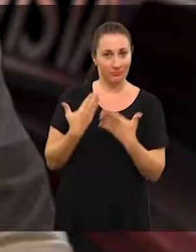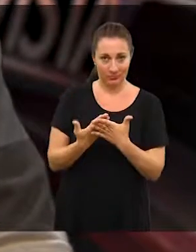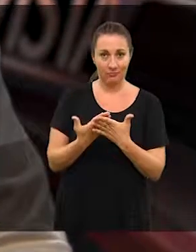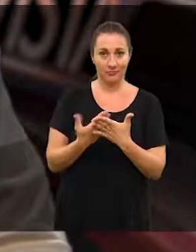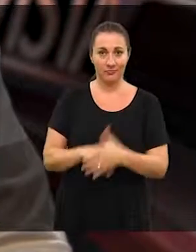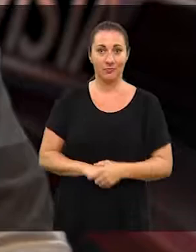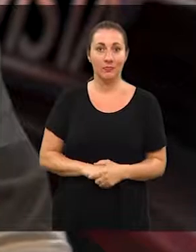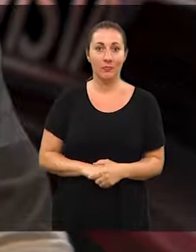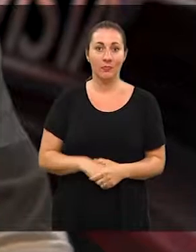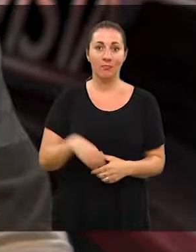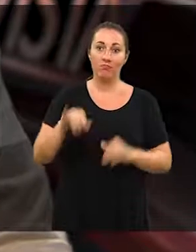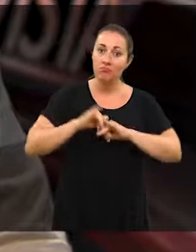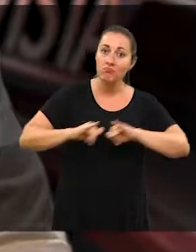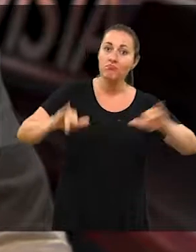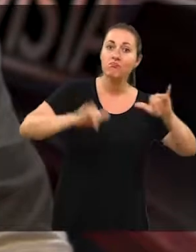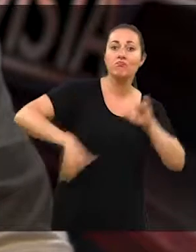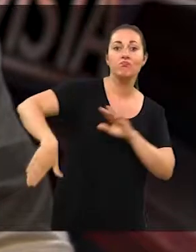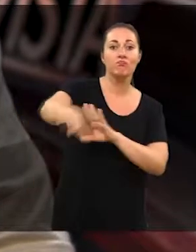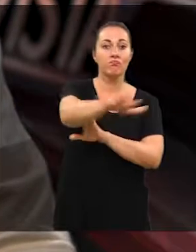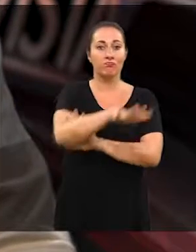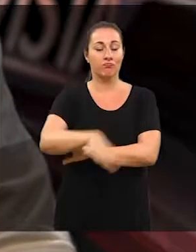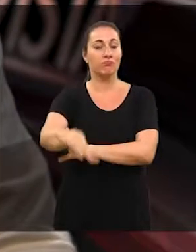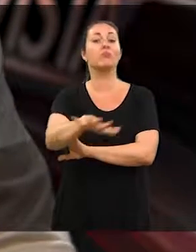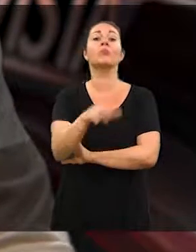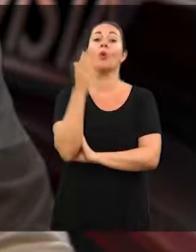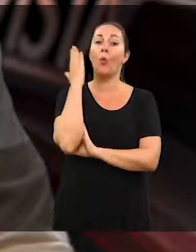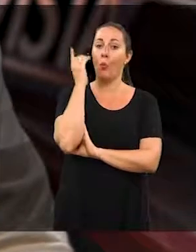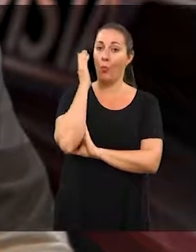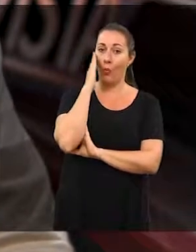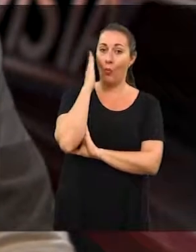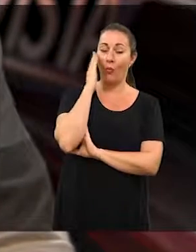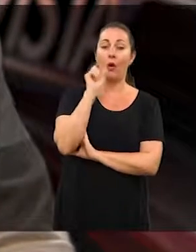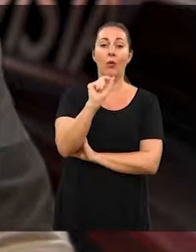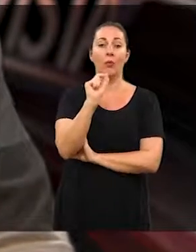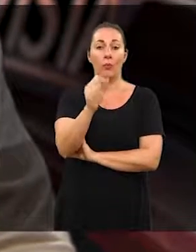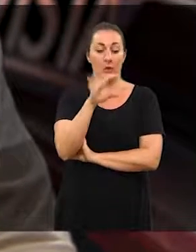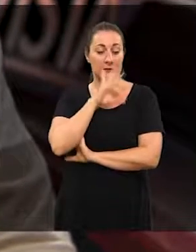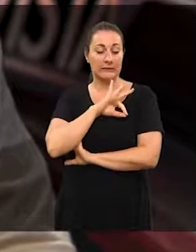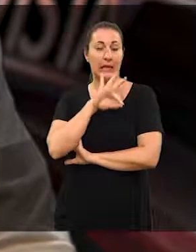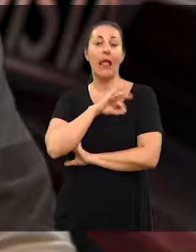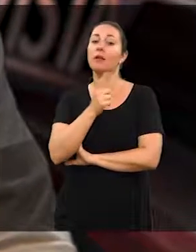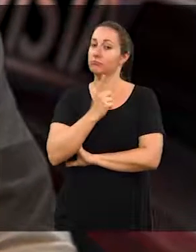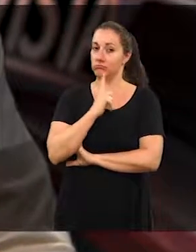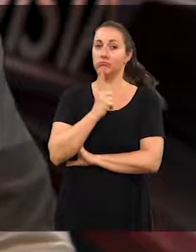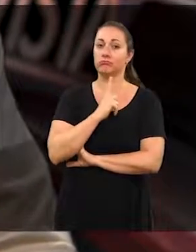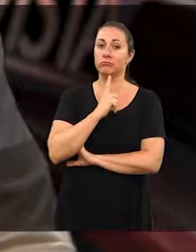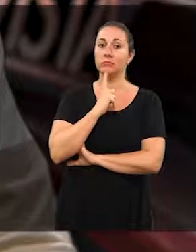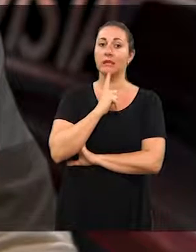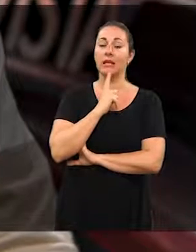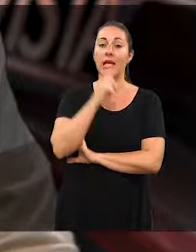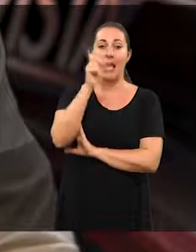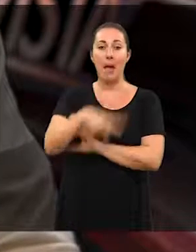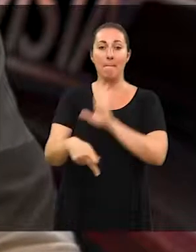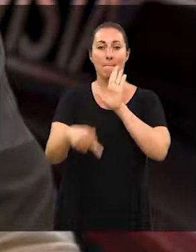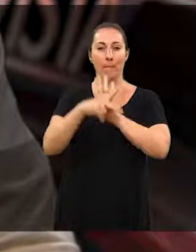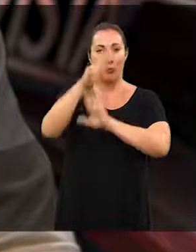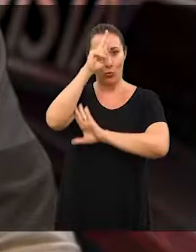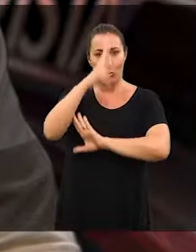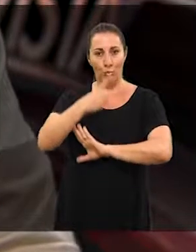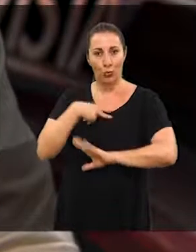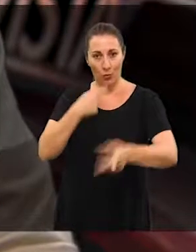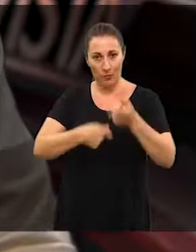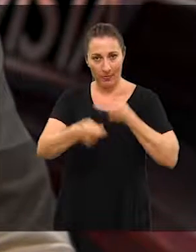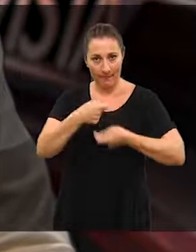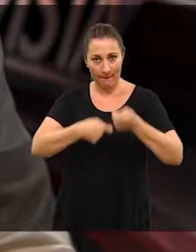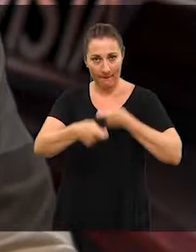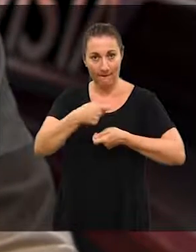gente sabe, o público precisa saber, os gestores escolares recebem um dinheiro na conta do diretor, que é da parte da autonomia financeira,